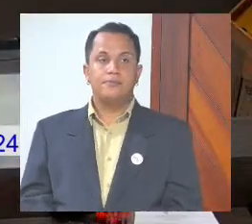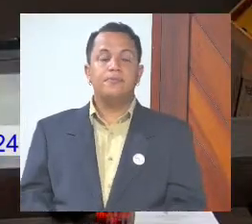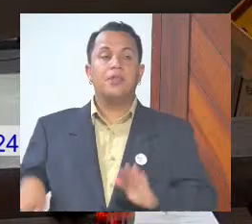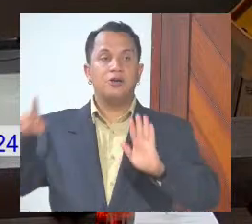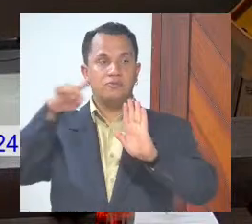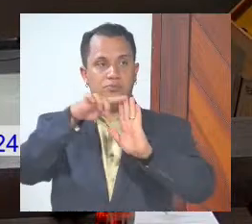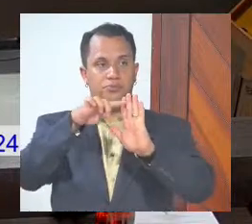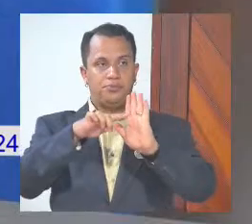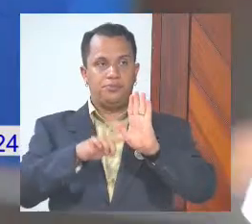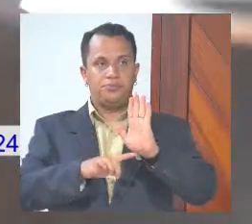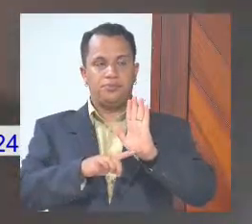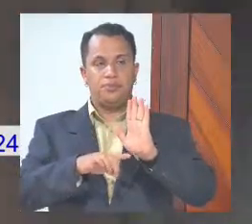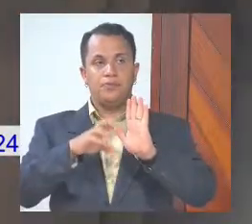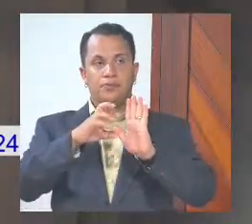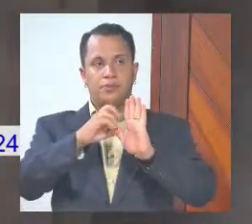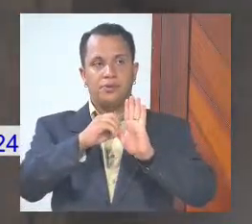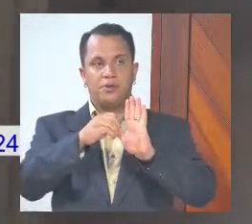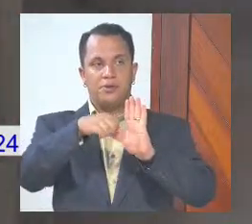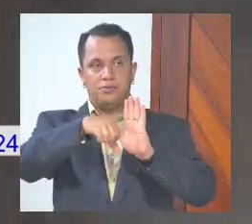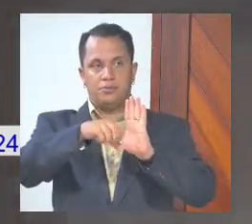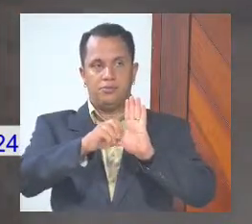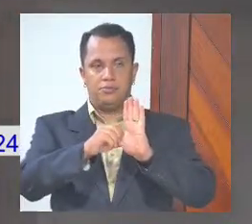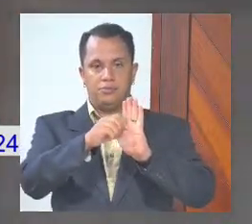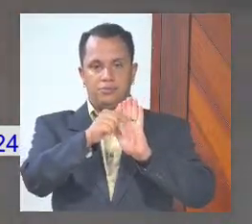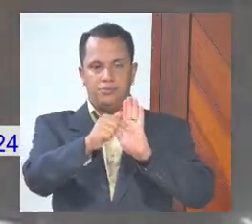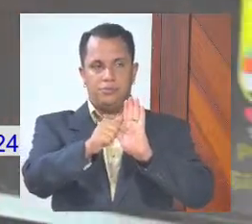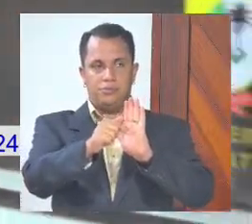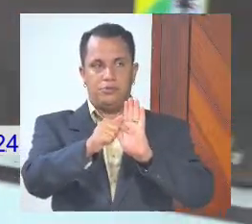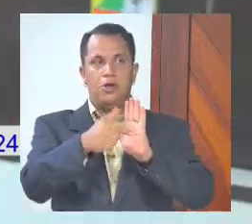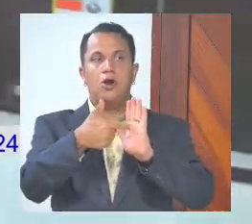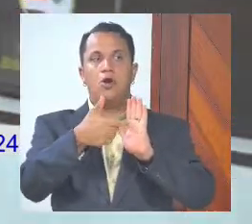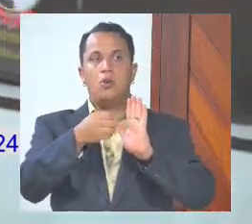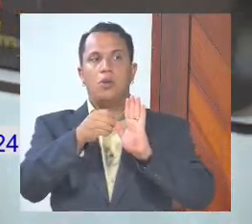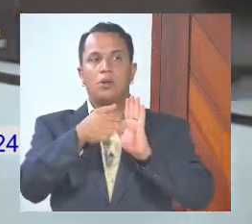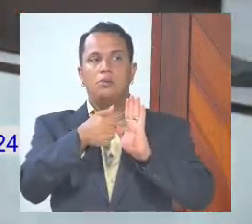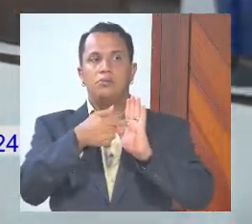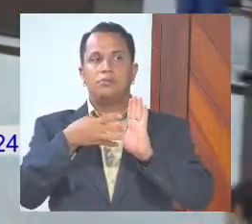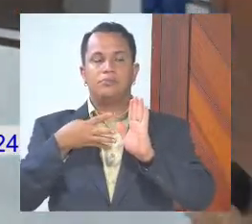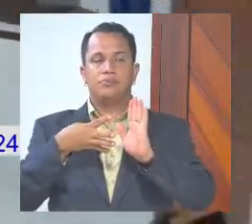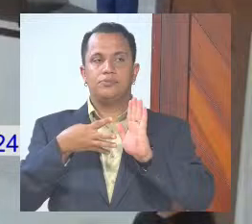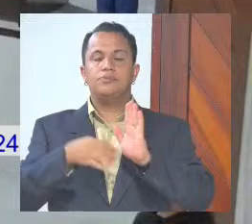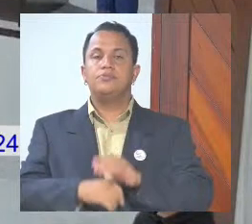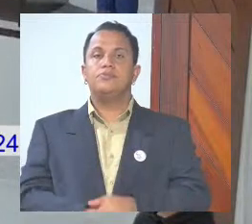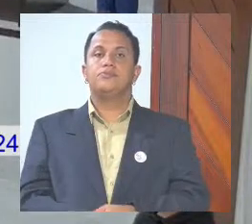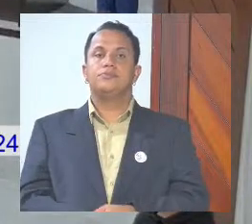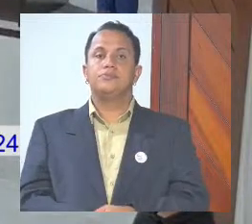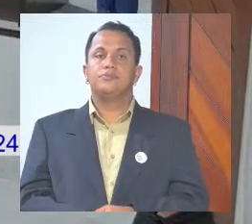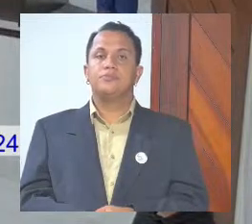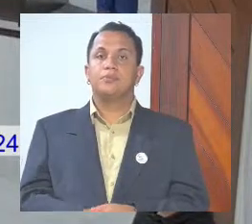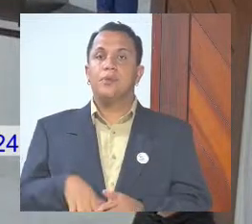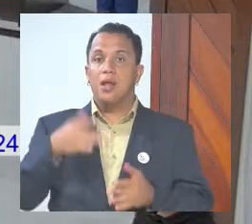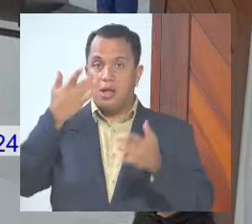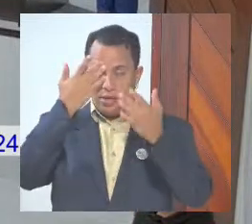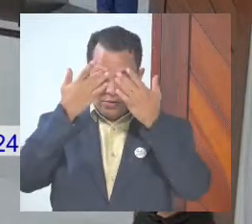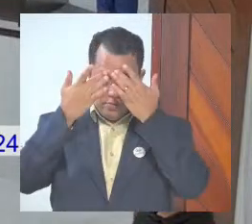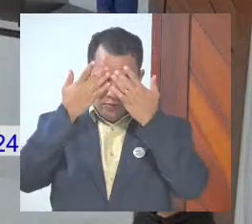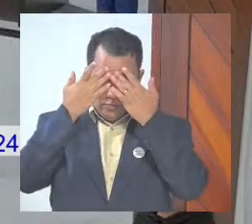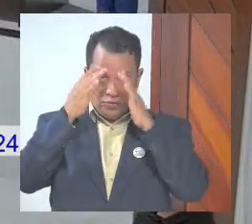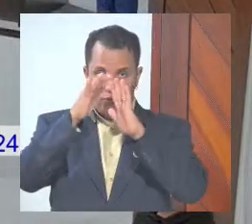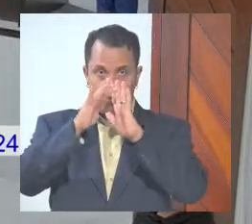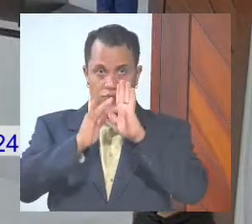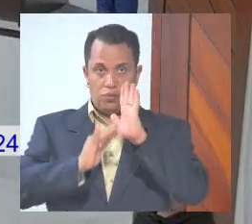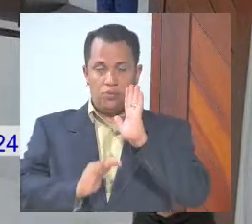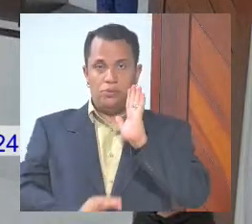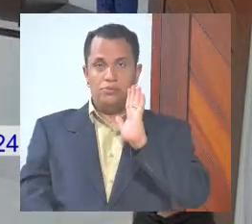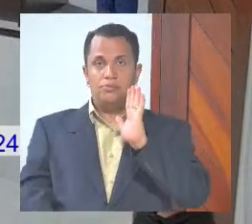Indicação número 097 de 2024. Obedecidas as normas